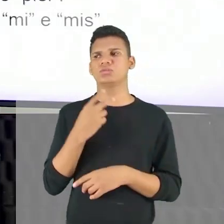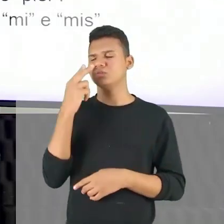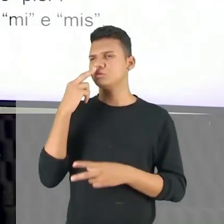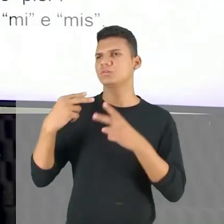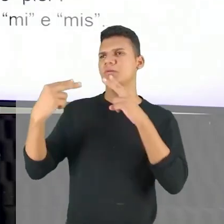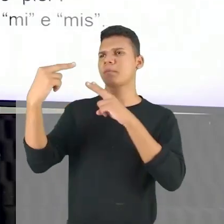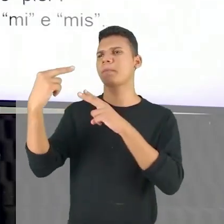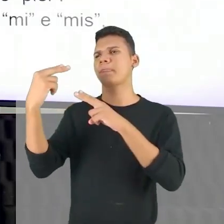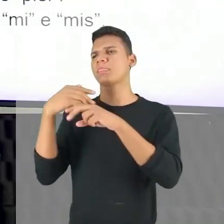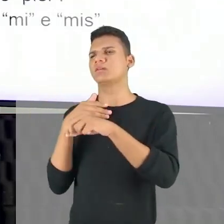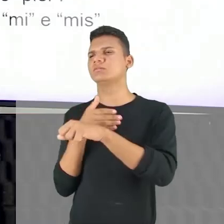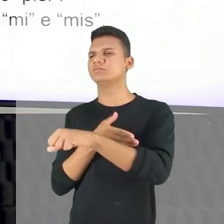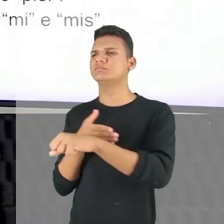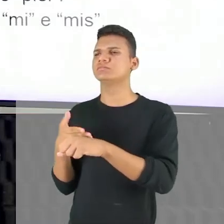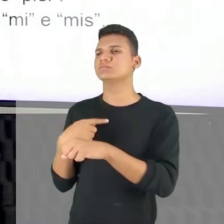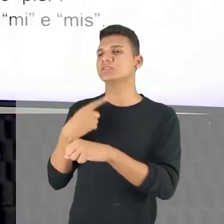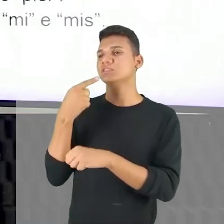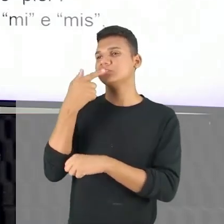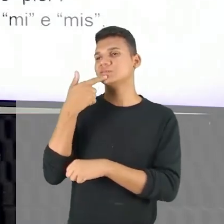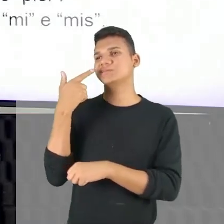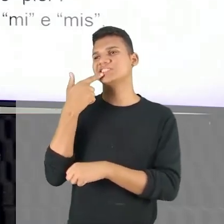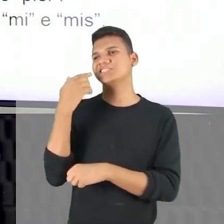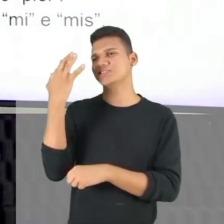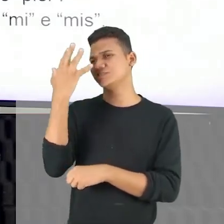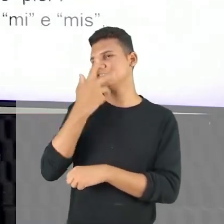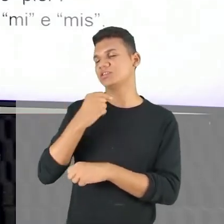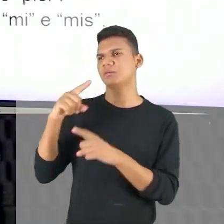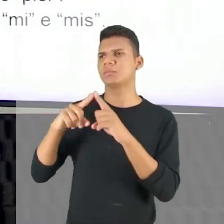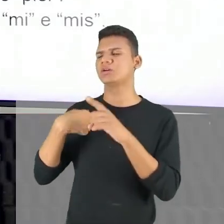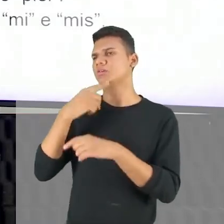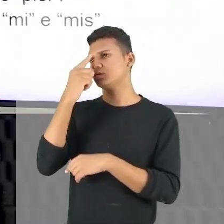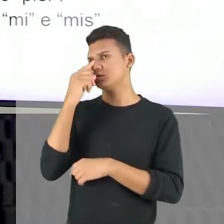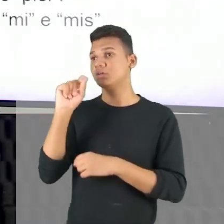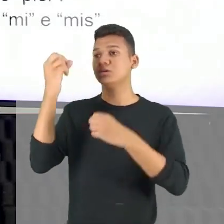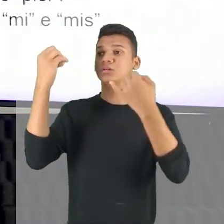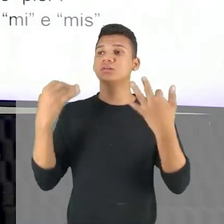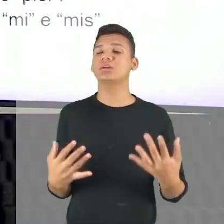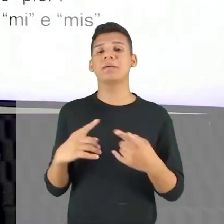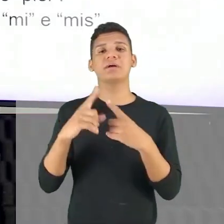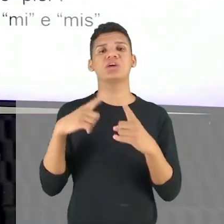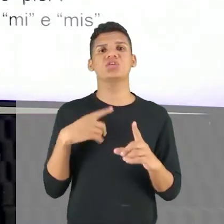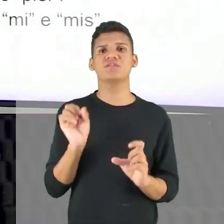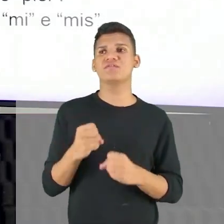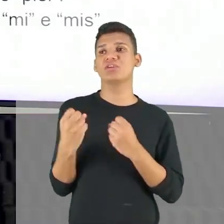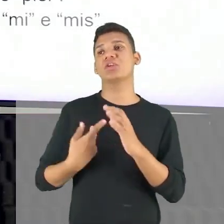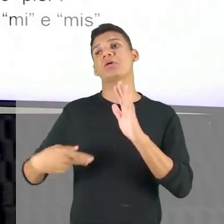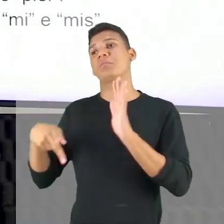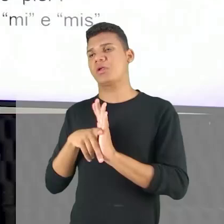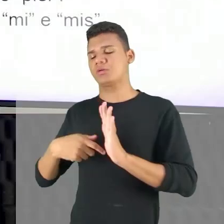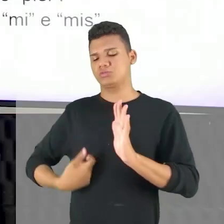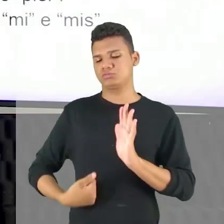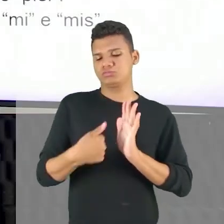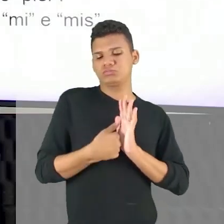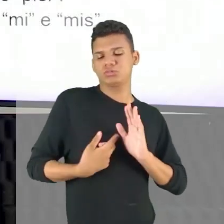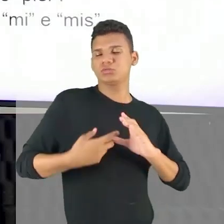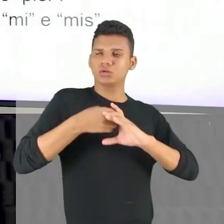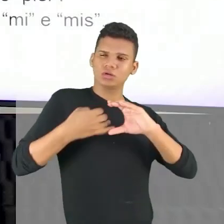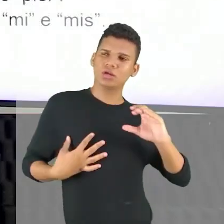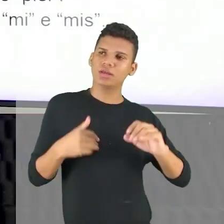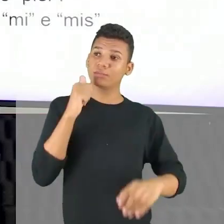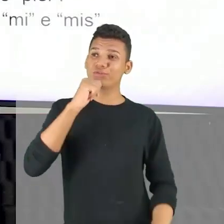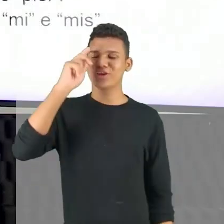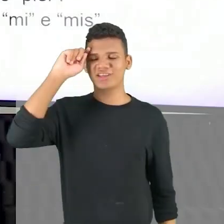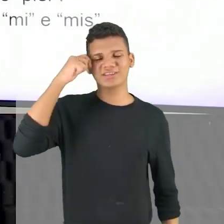rotundamente brancos, os meus dentes são bonitos, meu nariz charmoso, enfim, ela está ali reforçando a identidade dela mesma, da mulher